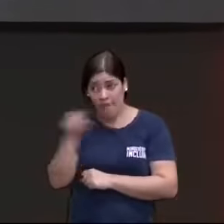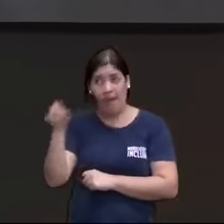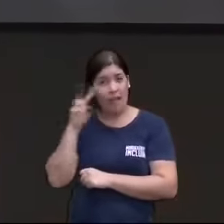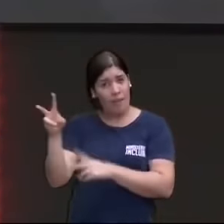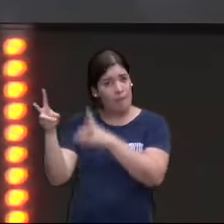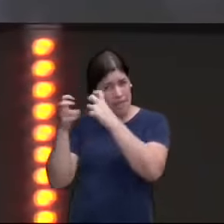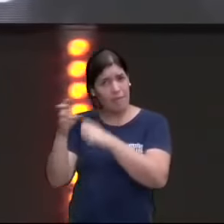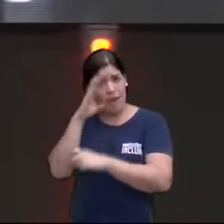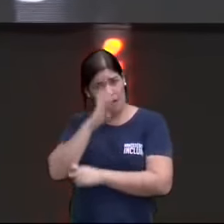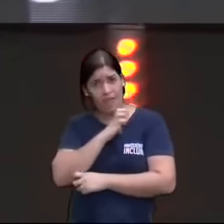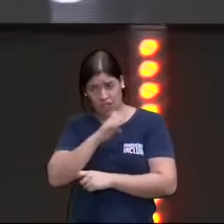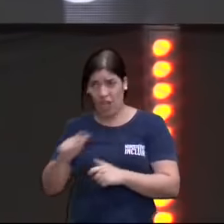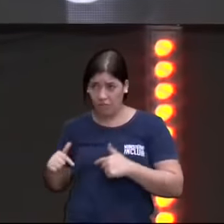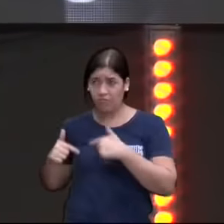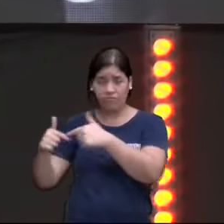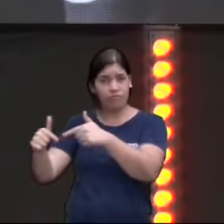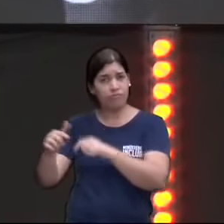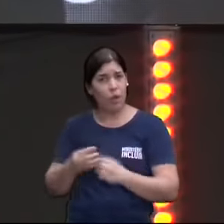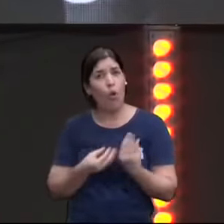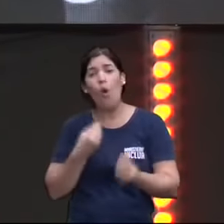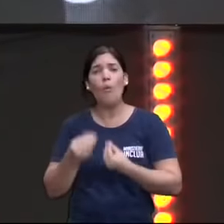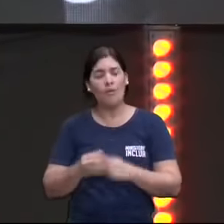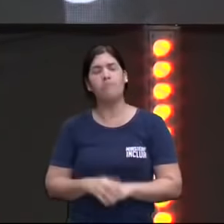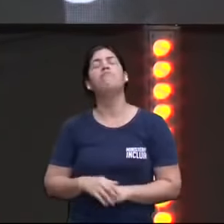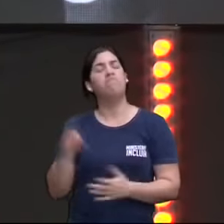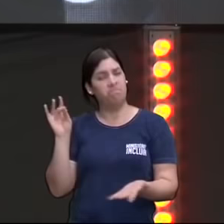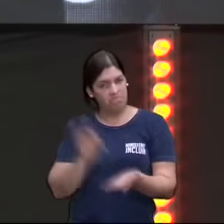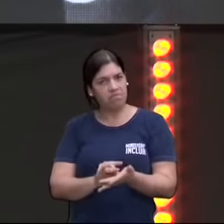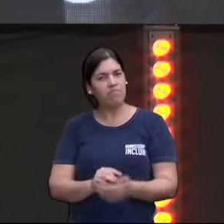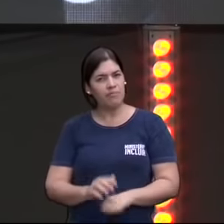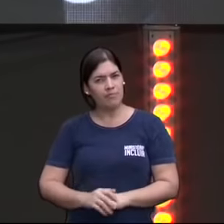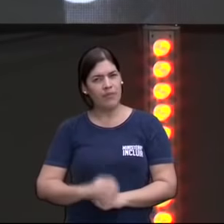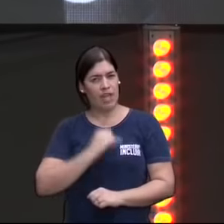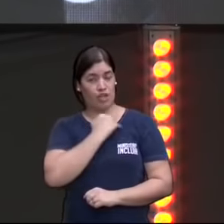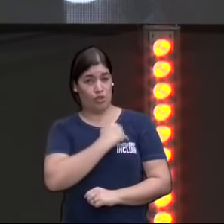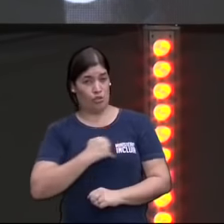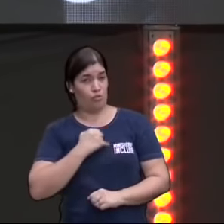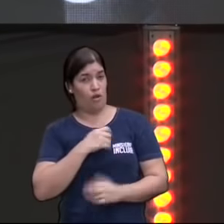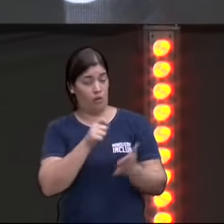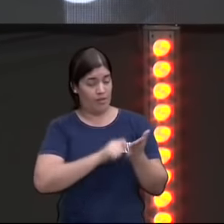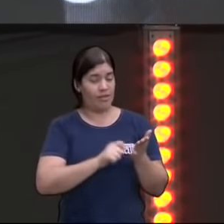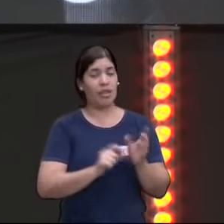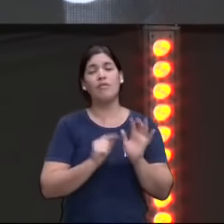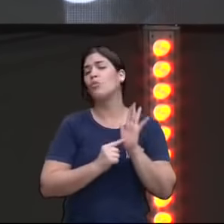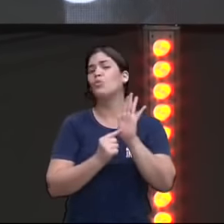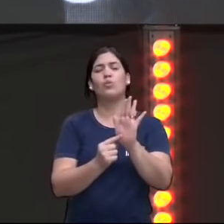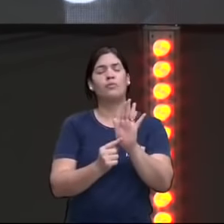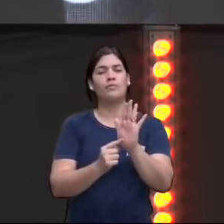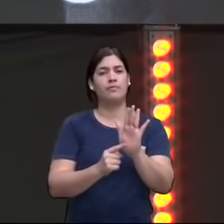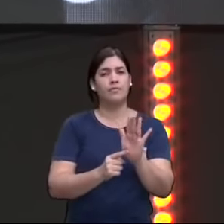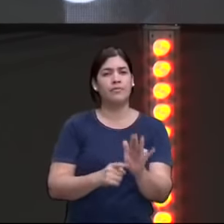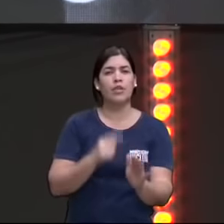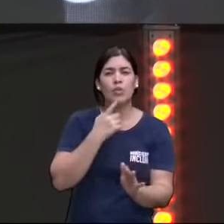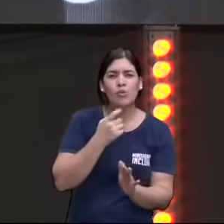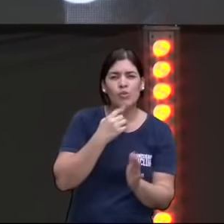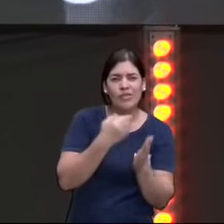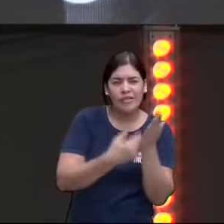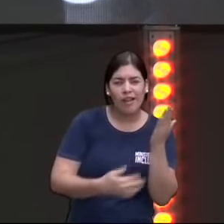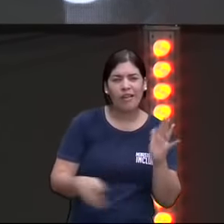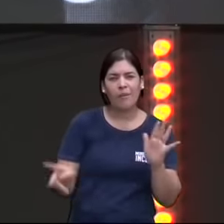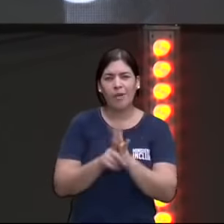que o evangelho faz. Queridos, João escreve que o sangue nos purifica do pecado. Deus